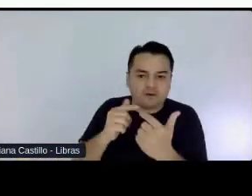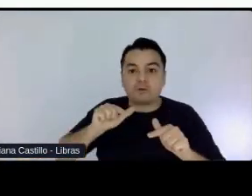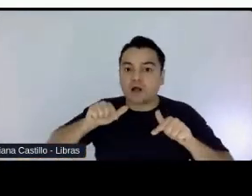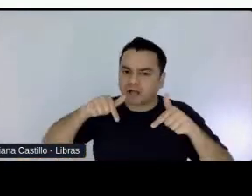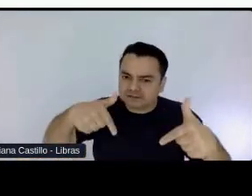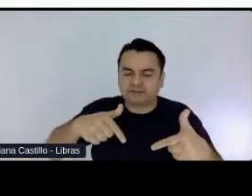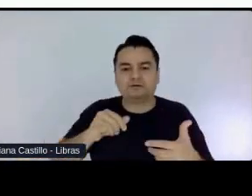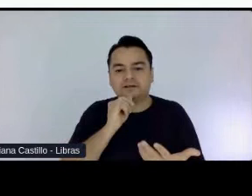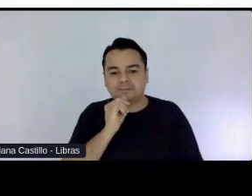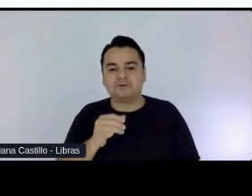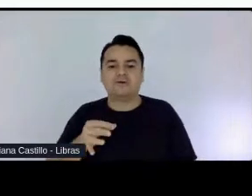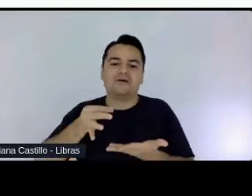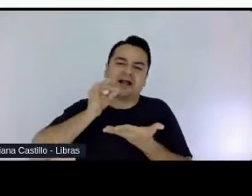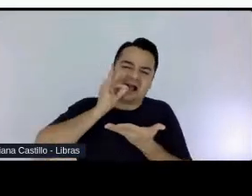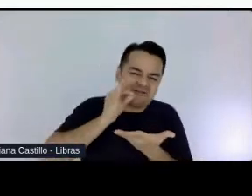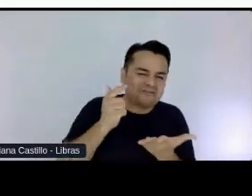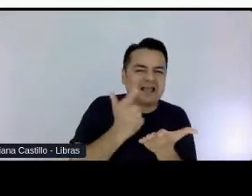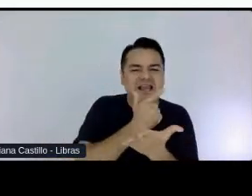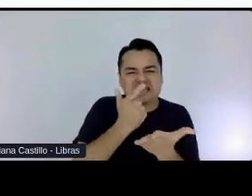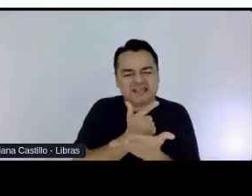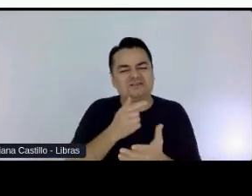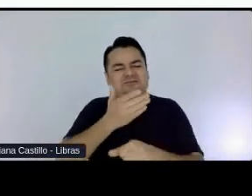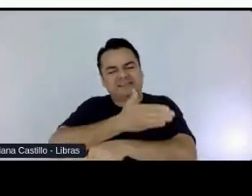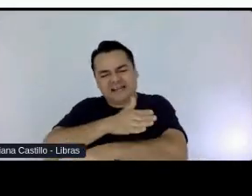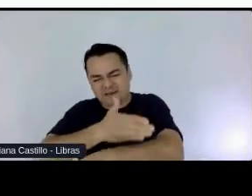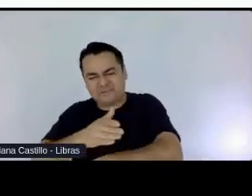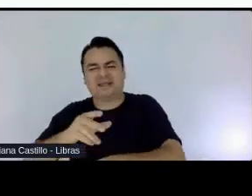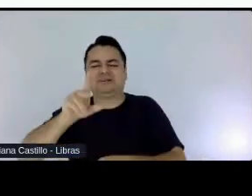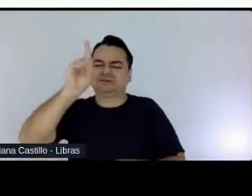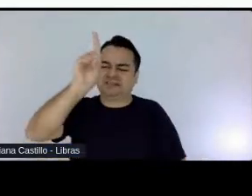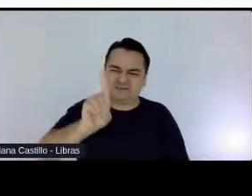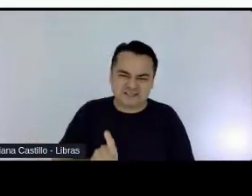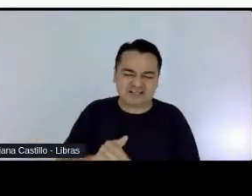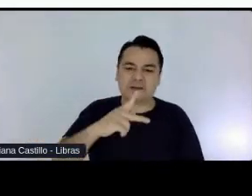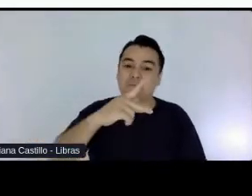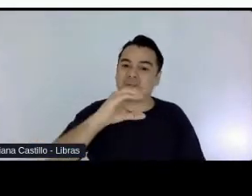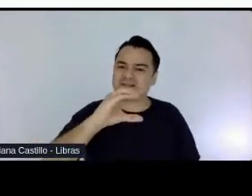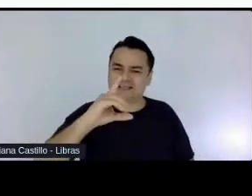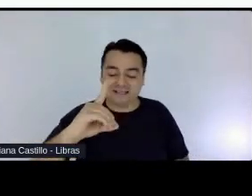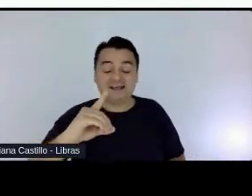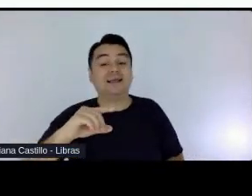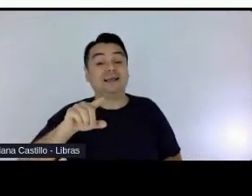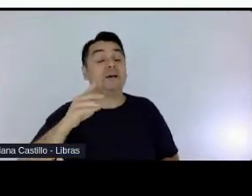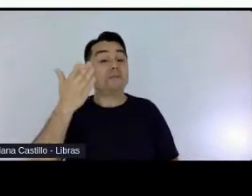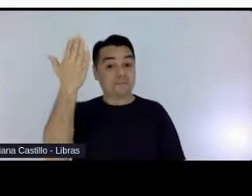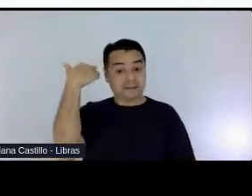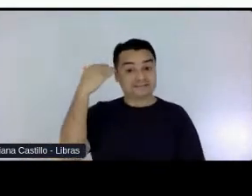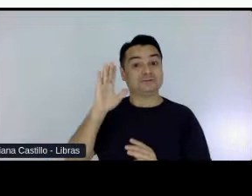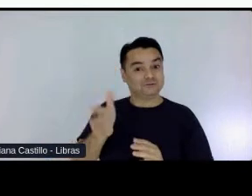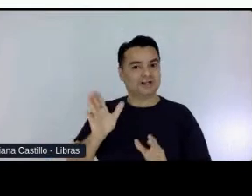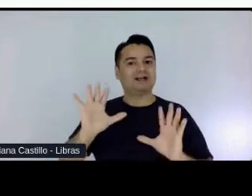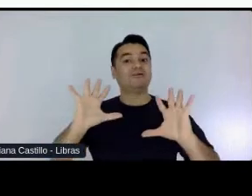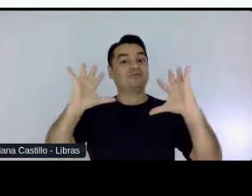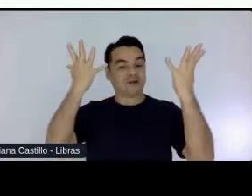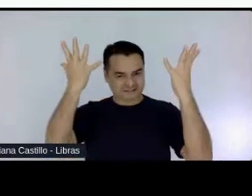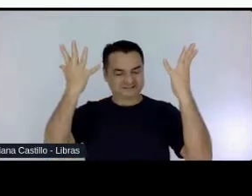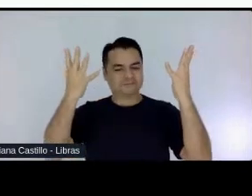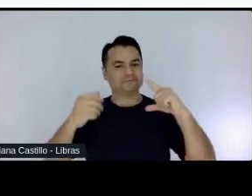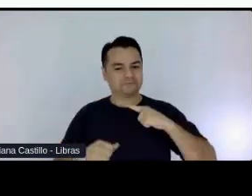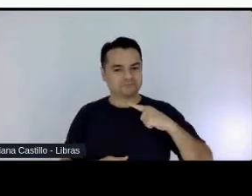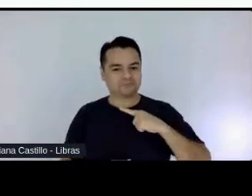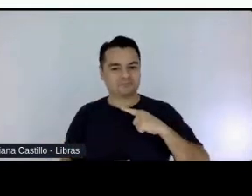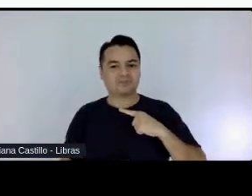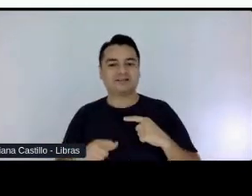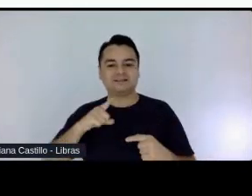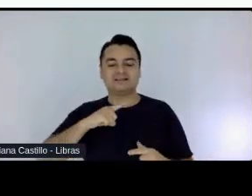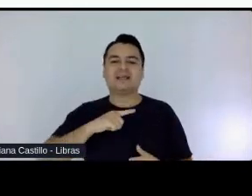com Libras, treinamentos, parte de PCD. E o legal é que a gente já fez até um happy hour aqui, tem um joguinho chamado